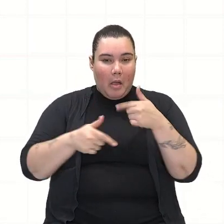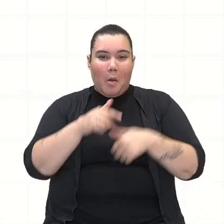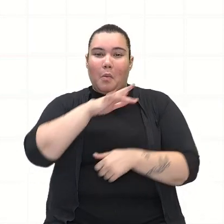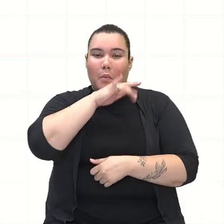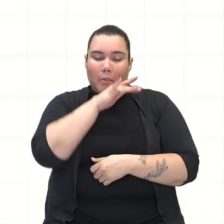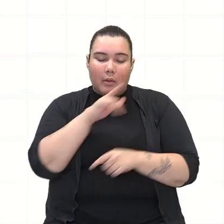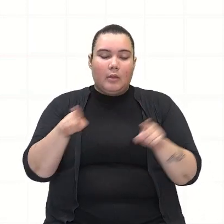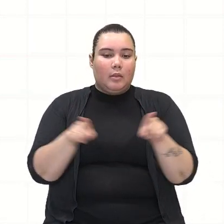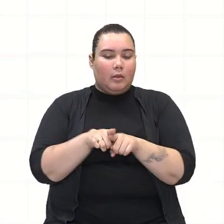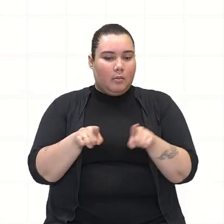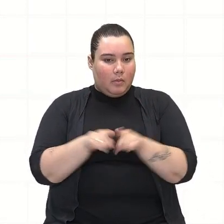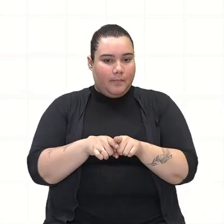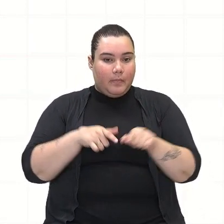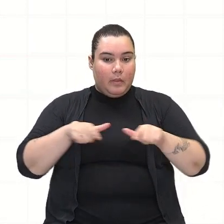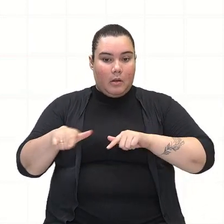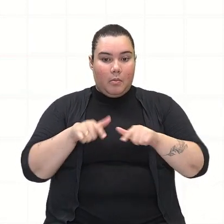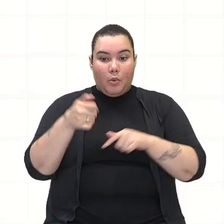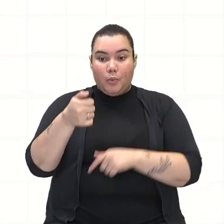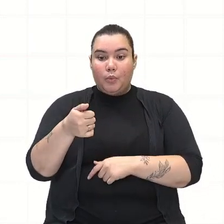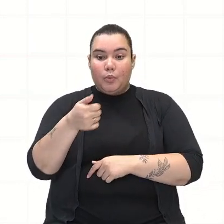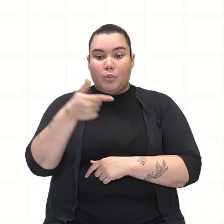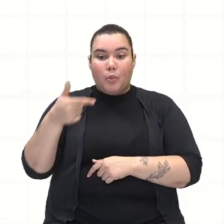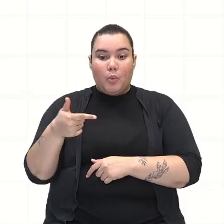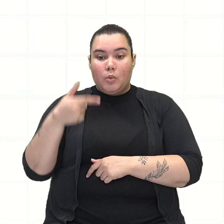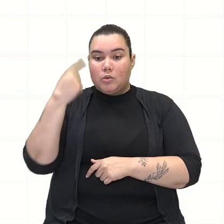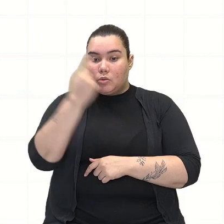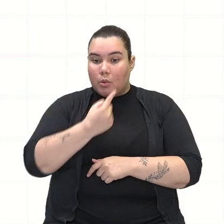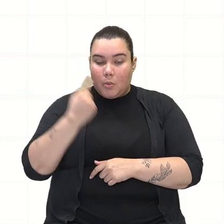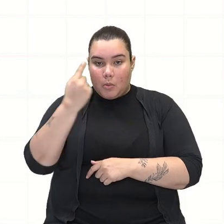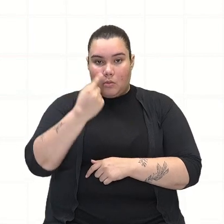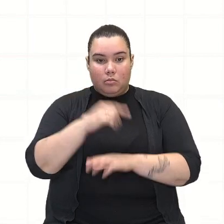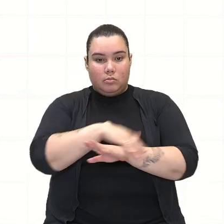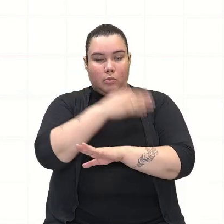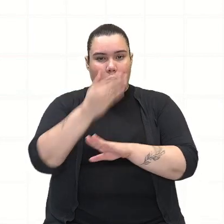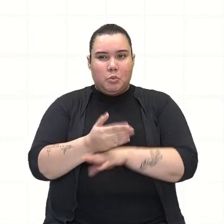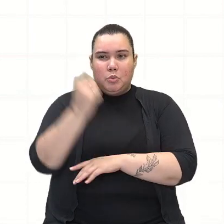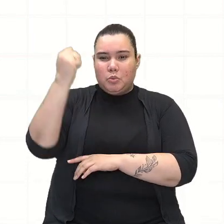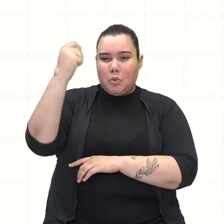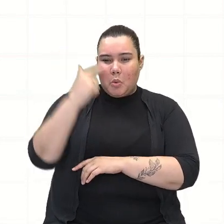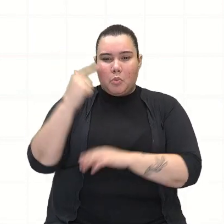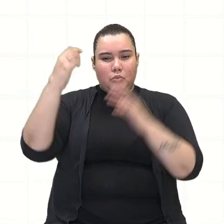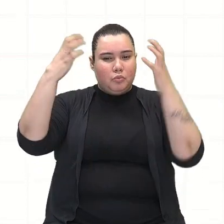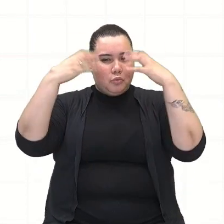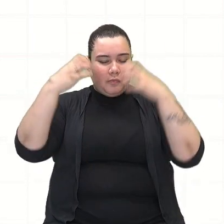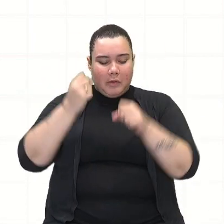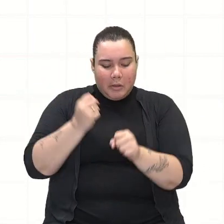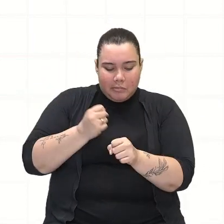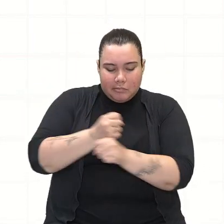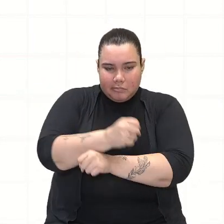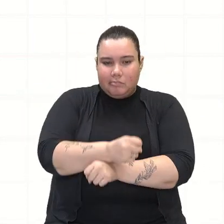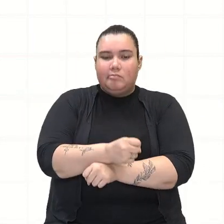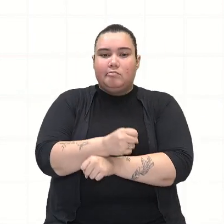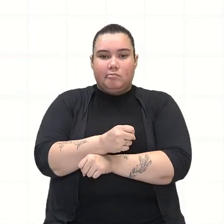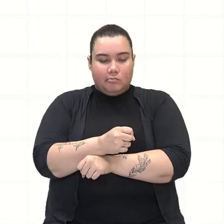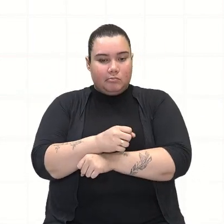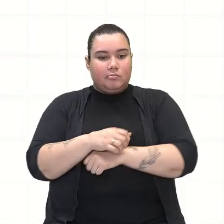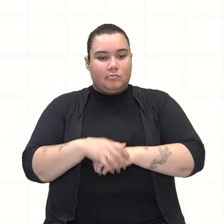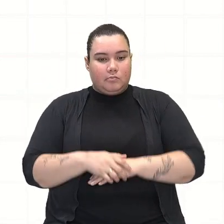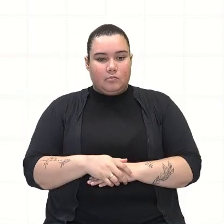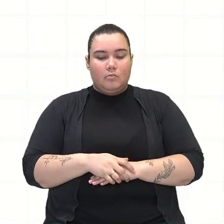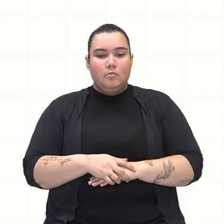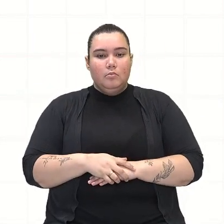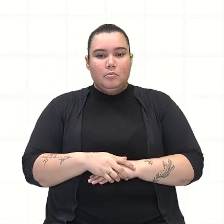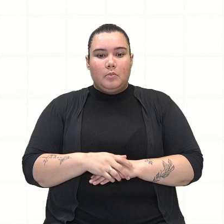Eles trabalhavam cerca de 12 horas por dia, sob sol, chuva, com condições bem adversas.